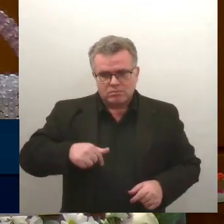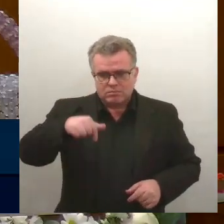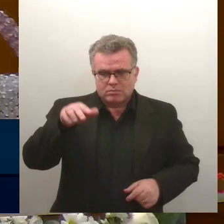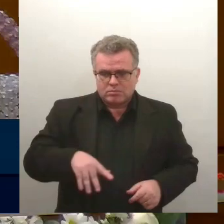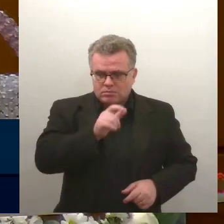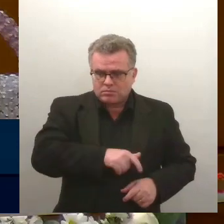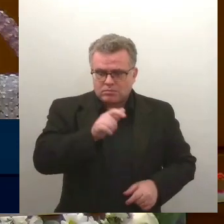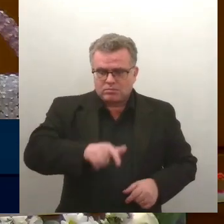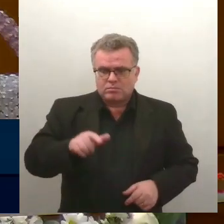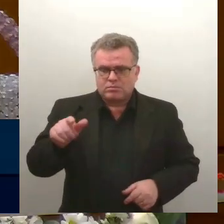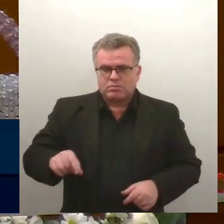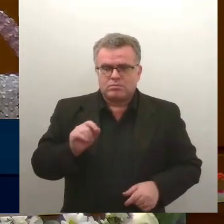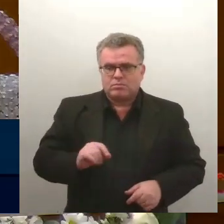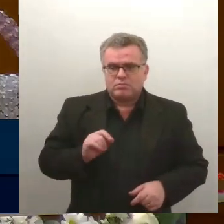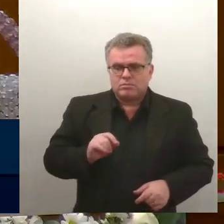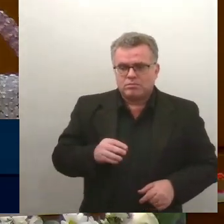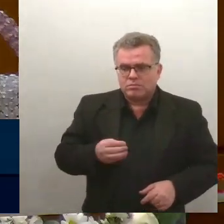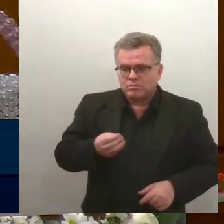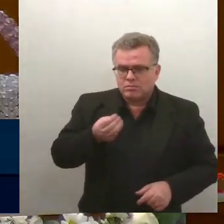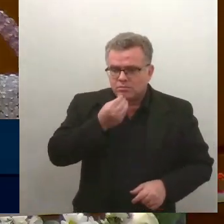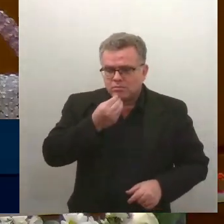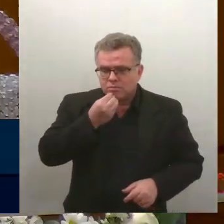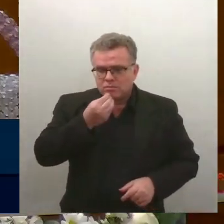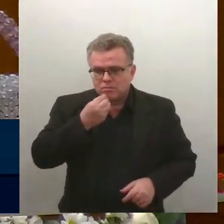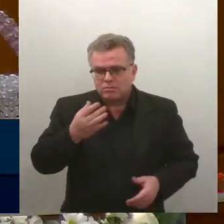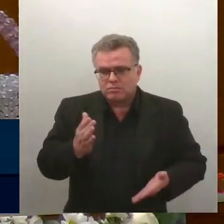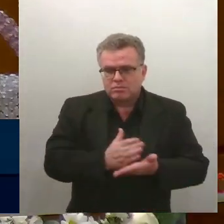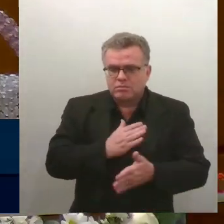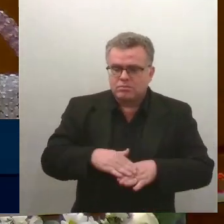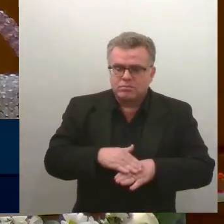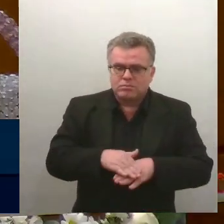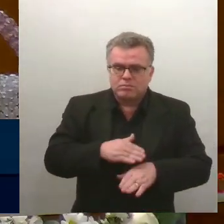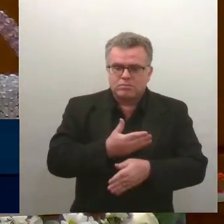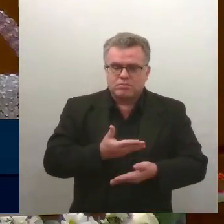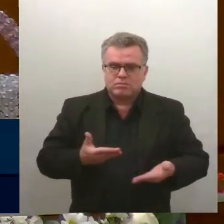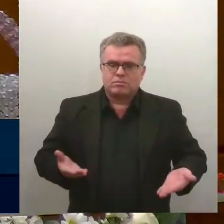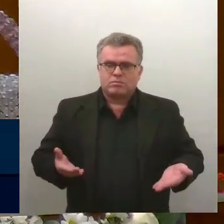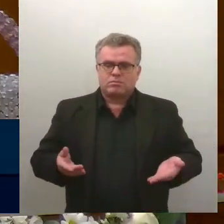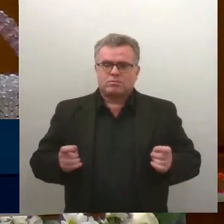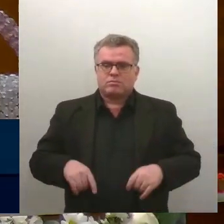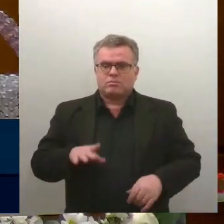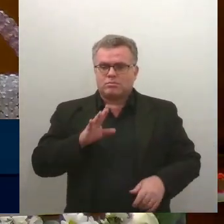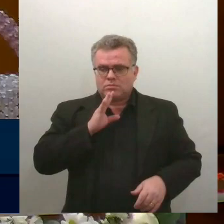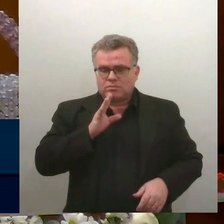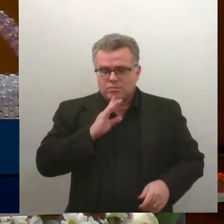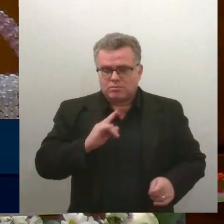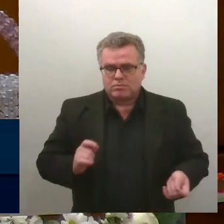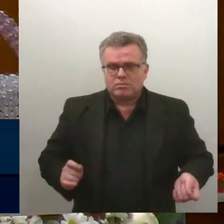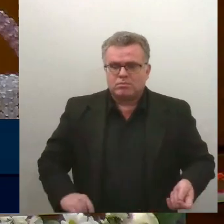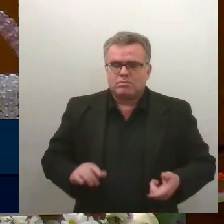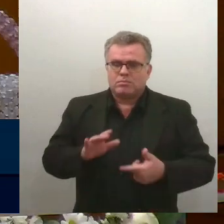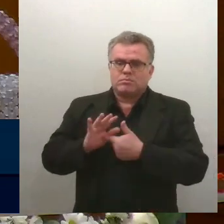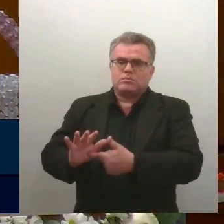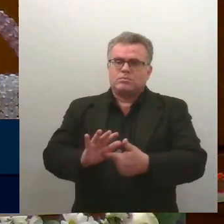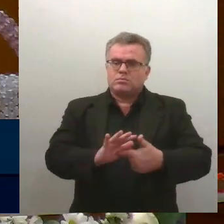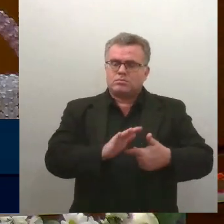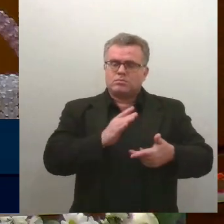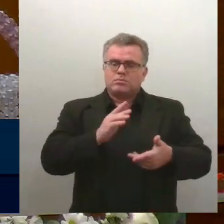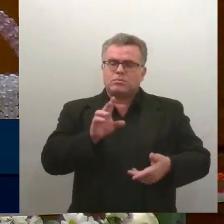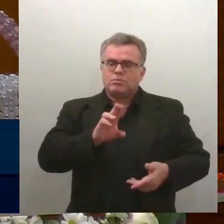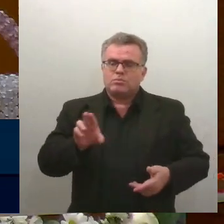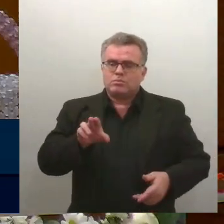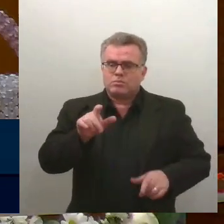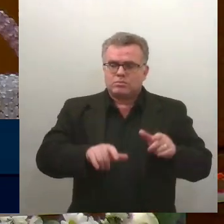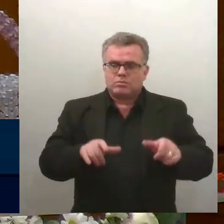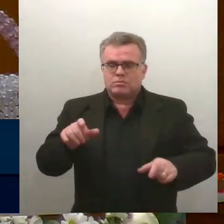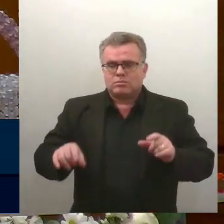com alguns, muitos já conheciam, para poder trazer um pouco onde vocês, um pouquinho da sua história. Vou